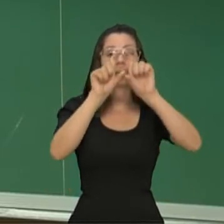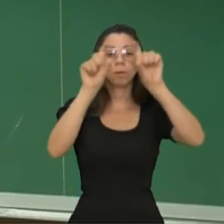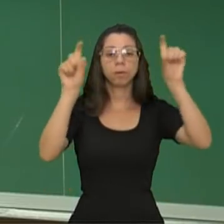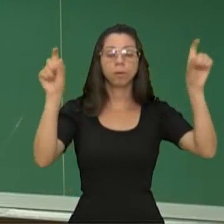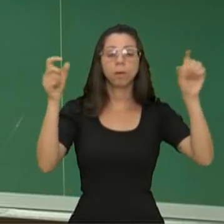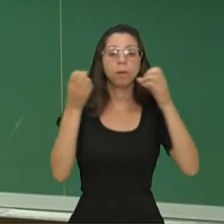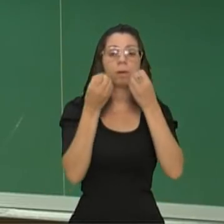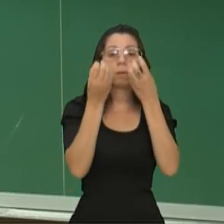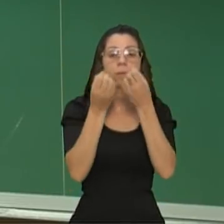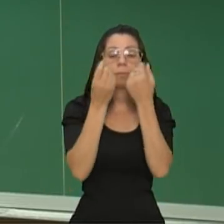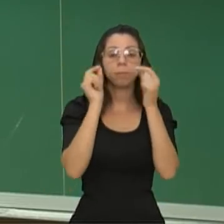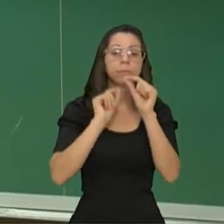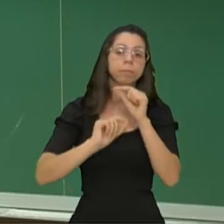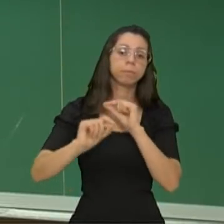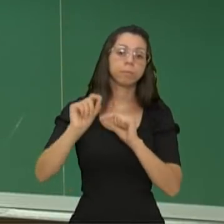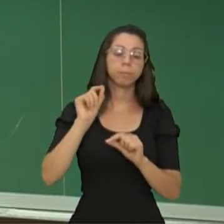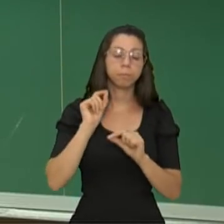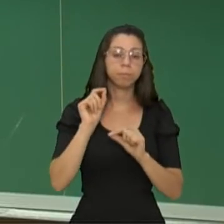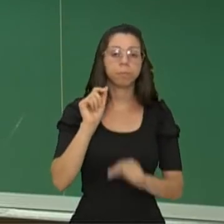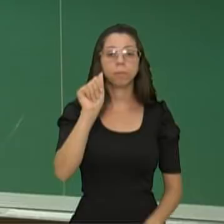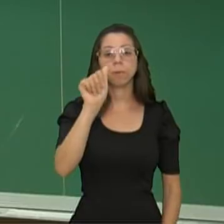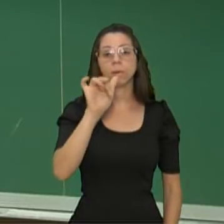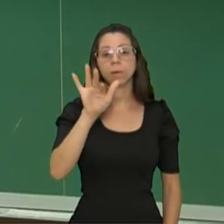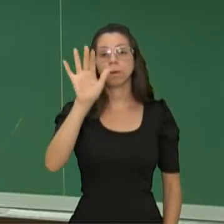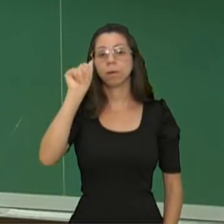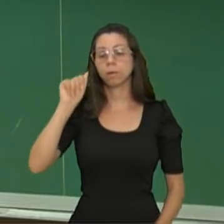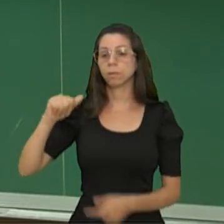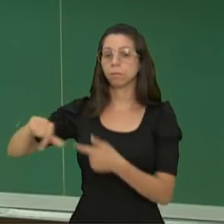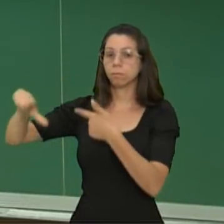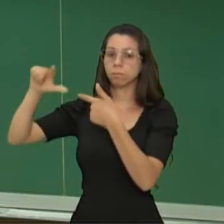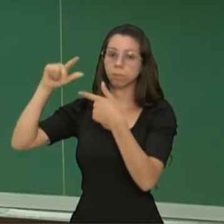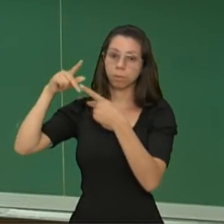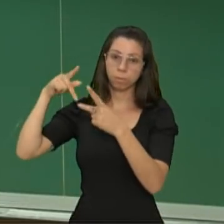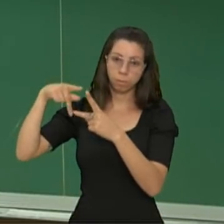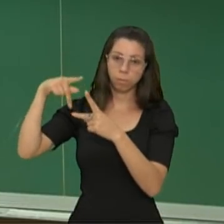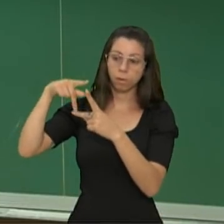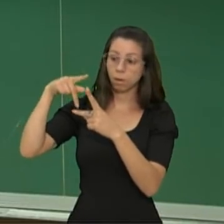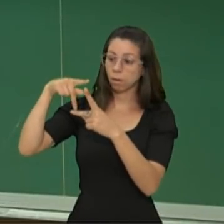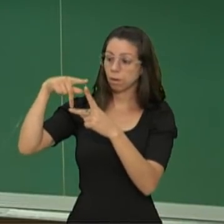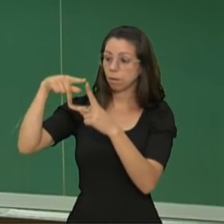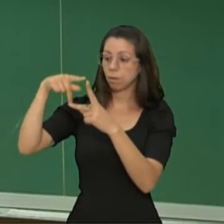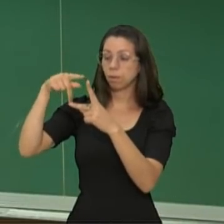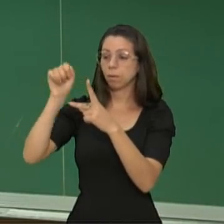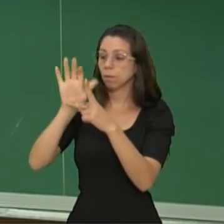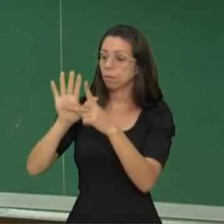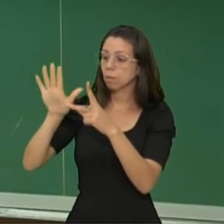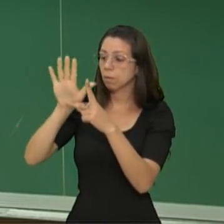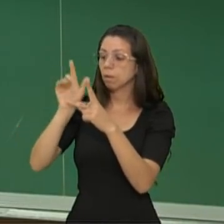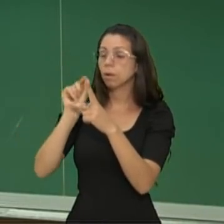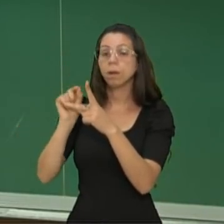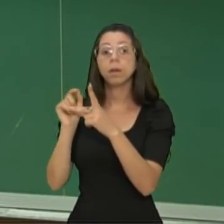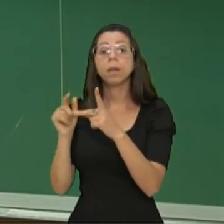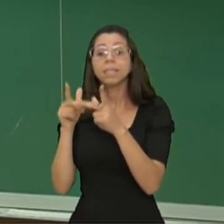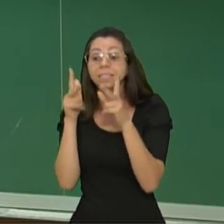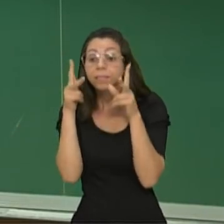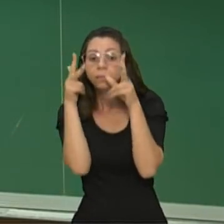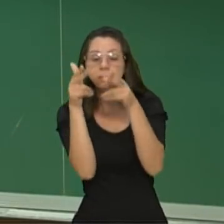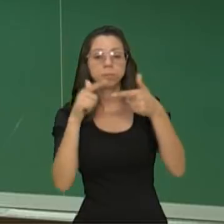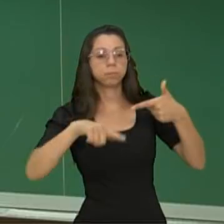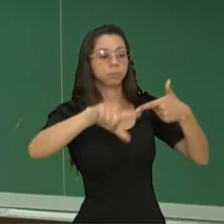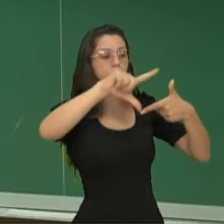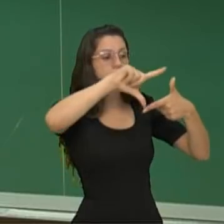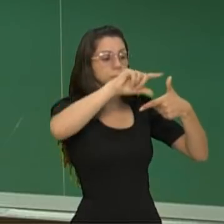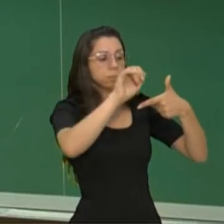o seguinte, que a área do quadrado era igual à área do